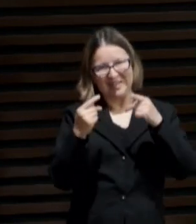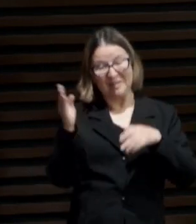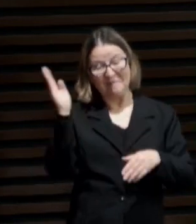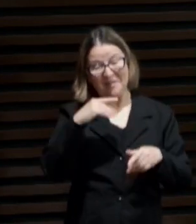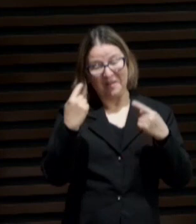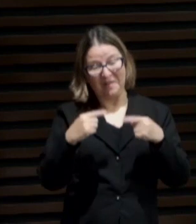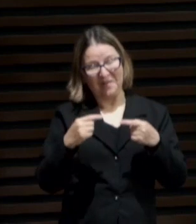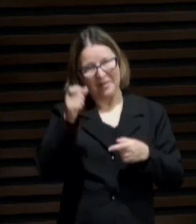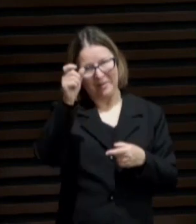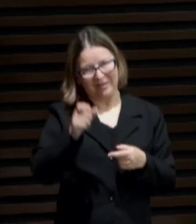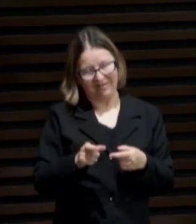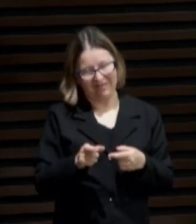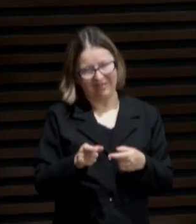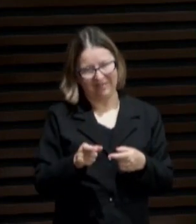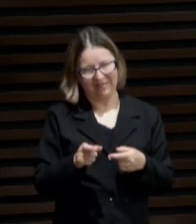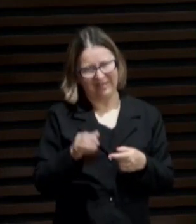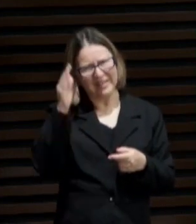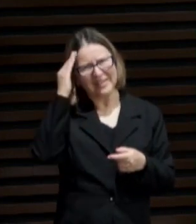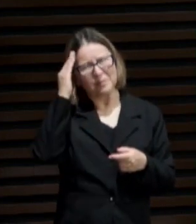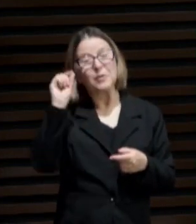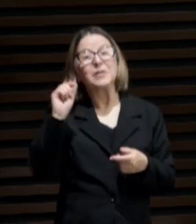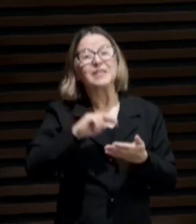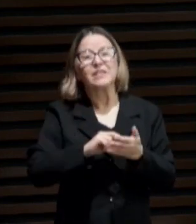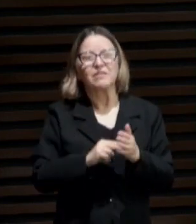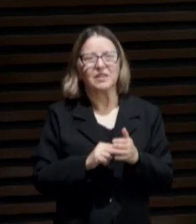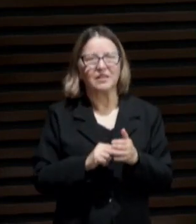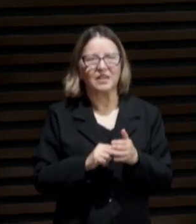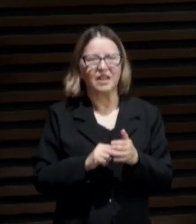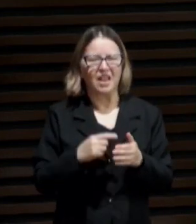nas entrelinhas, sabe o que você está dizendo? Eu não sou como ele.